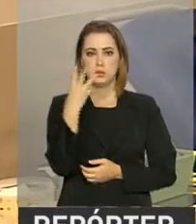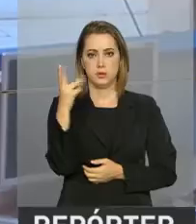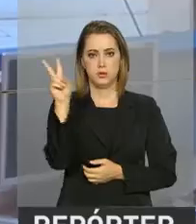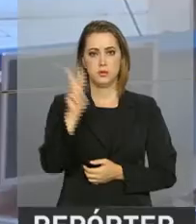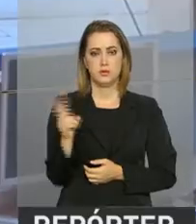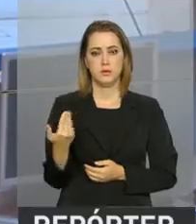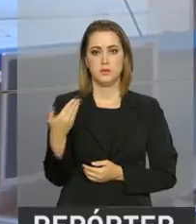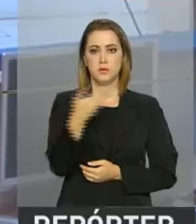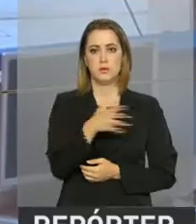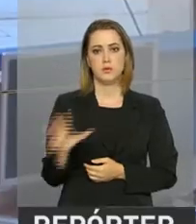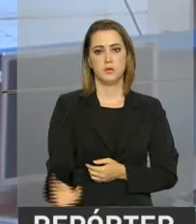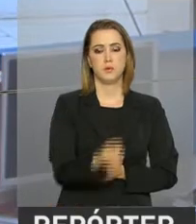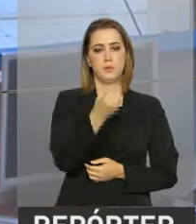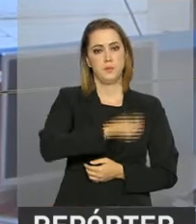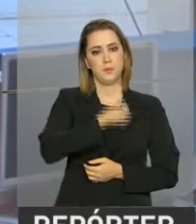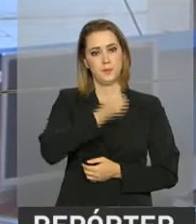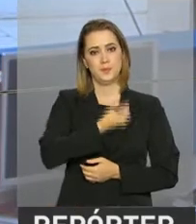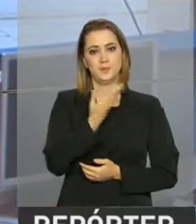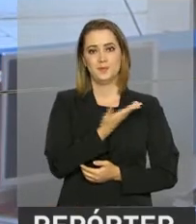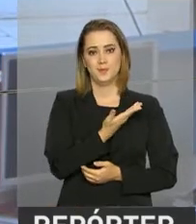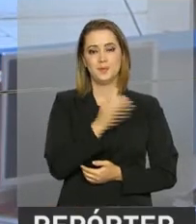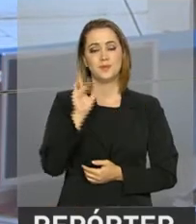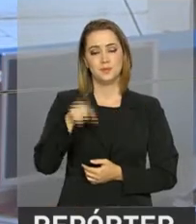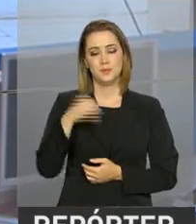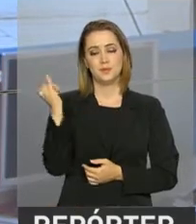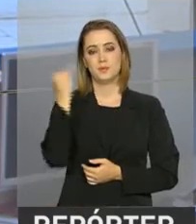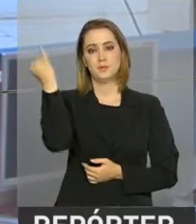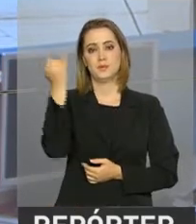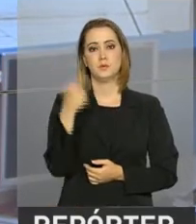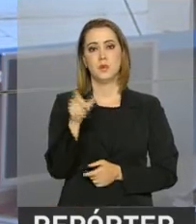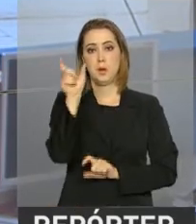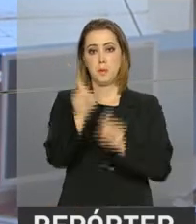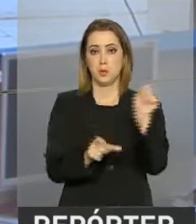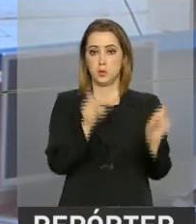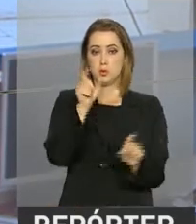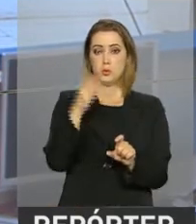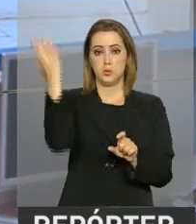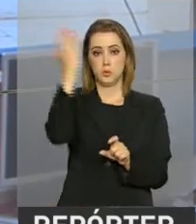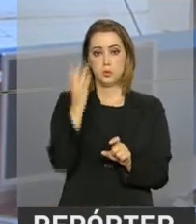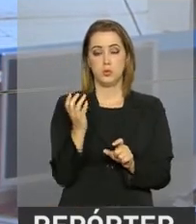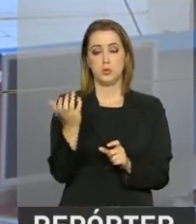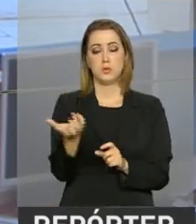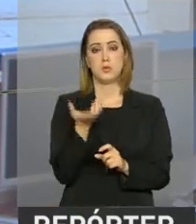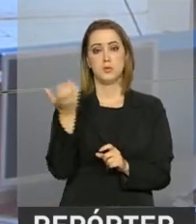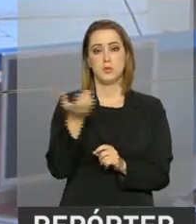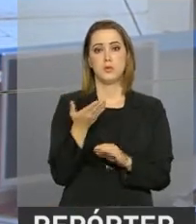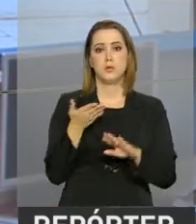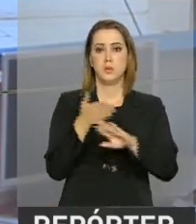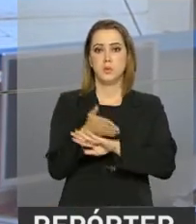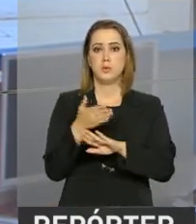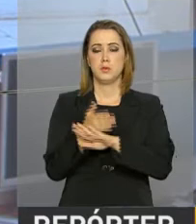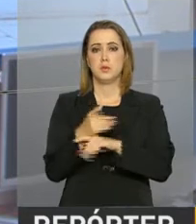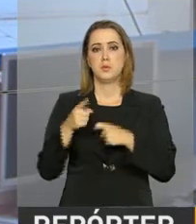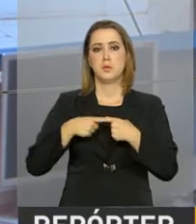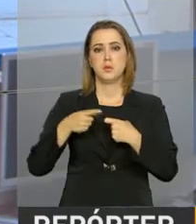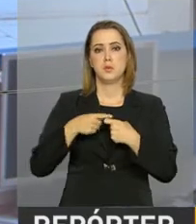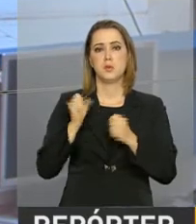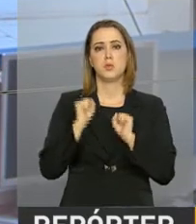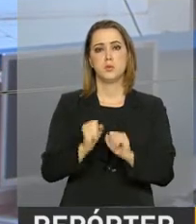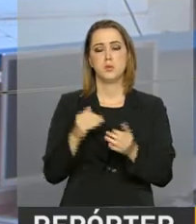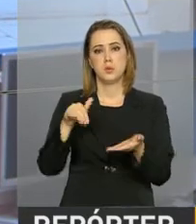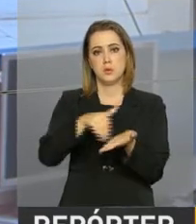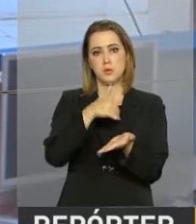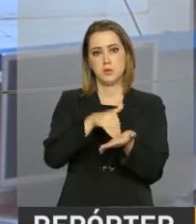neto importante né brasileiros interessados em participar do programa mais médicos podem se inscrever até 4 de janeiro